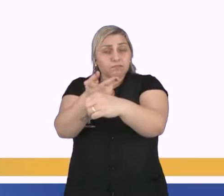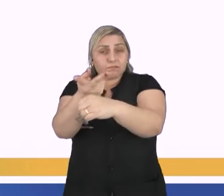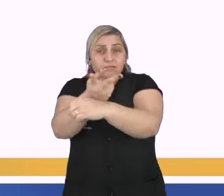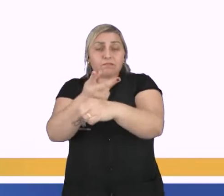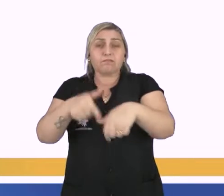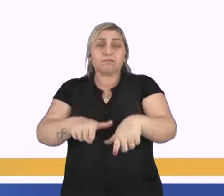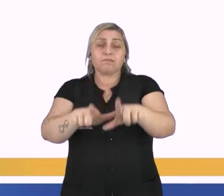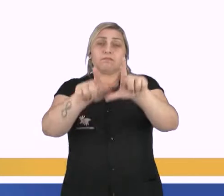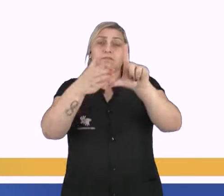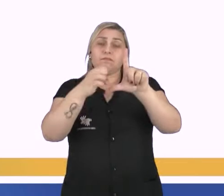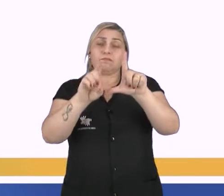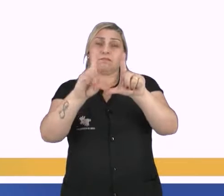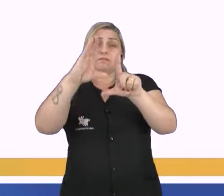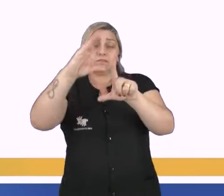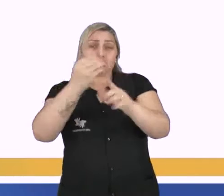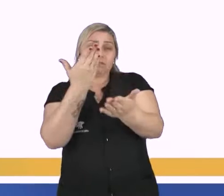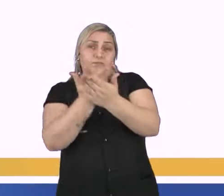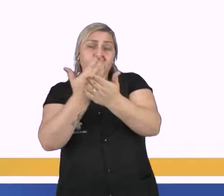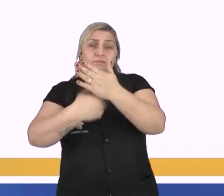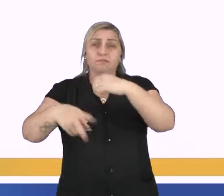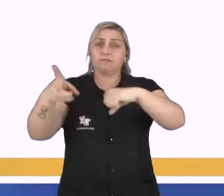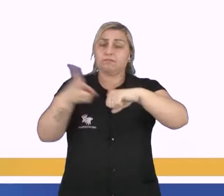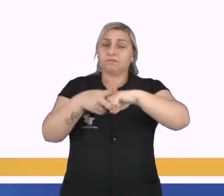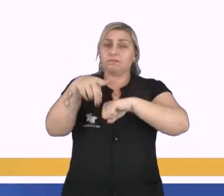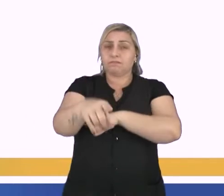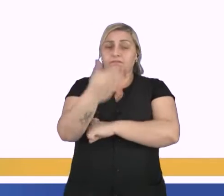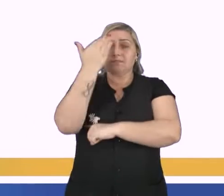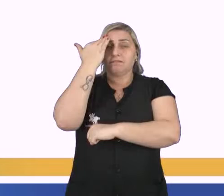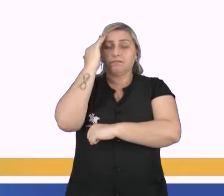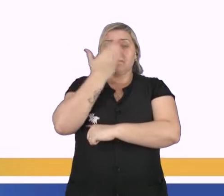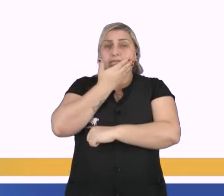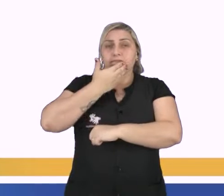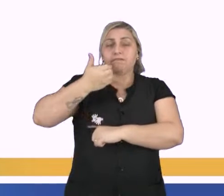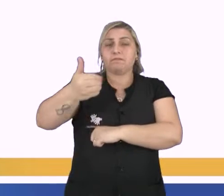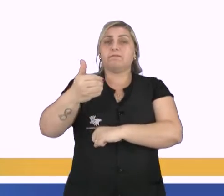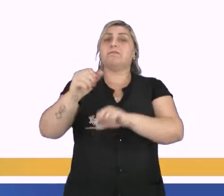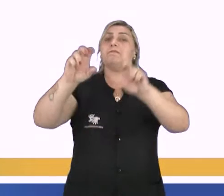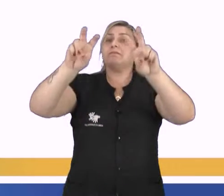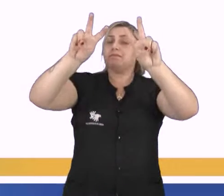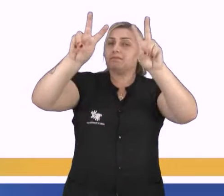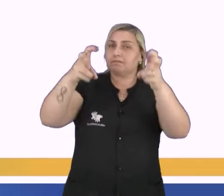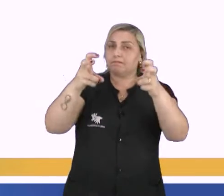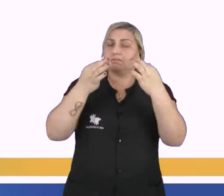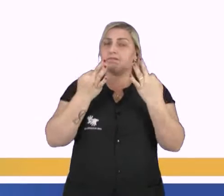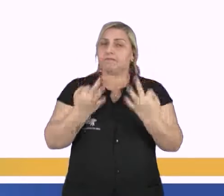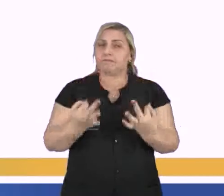na plataforma aulas sobre verbos para você entender melhor esse assunto, tá?